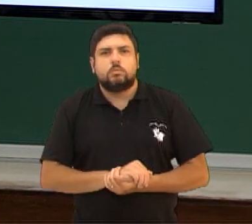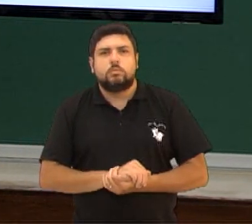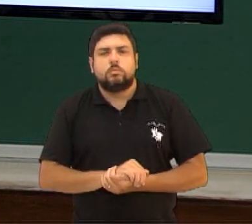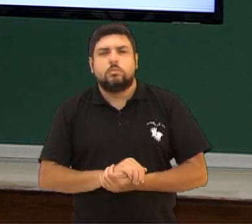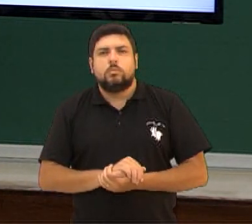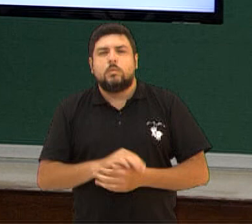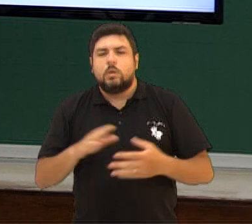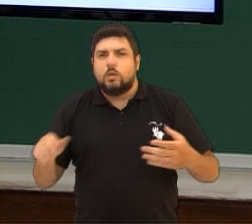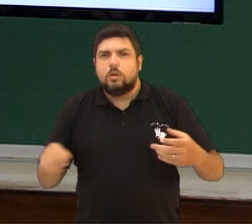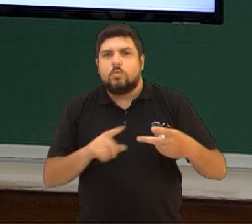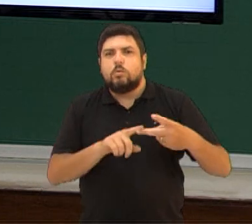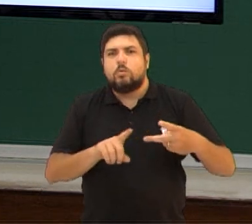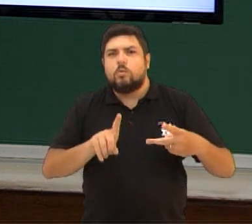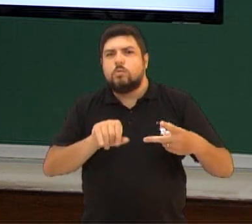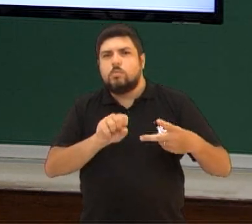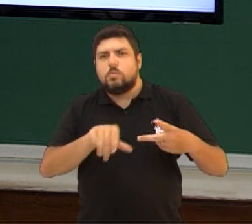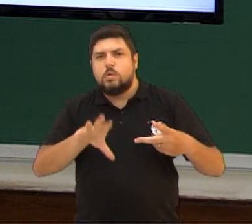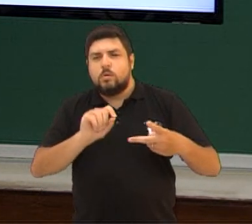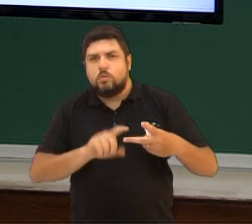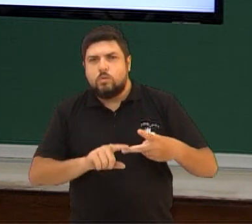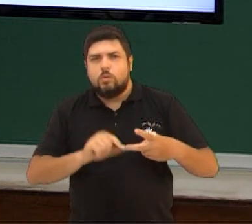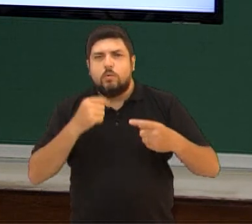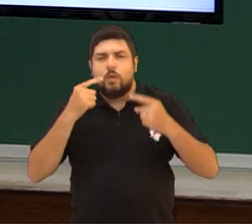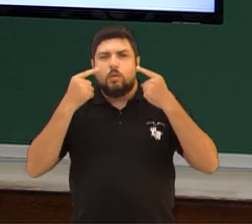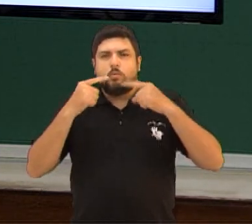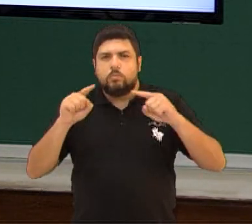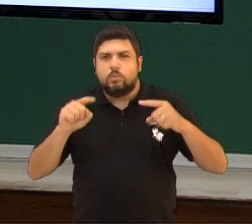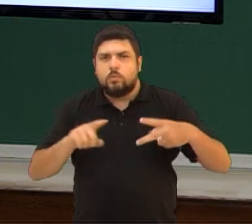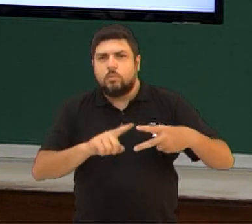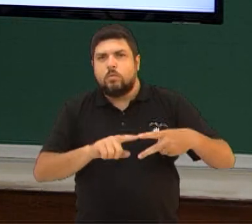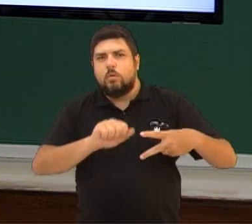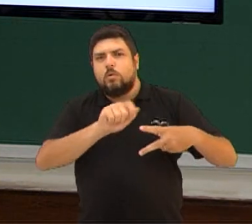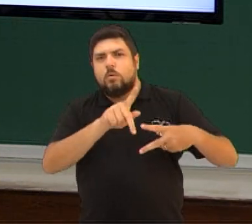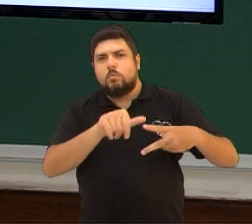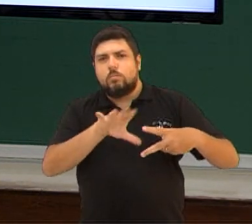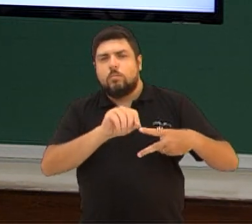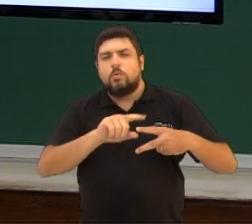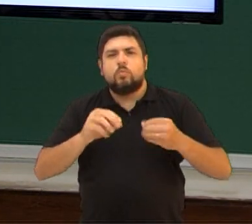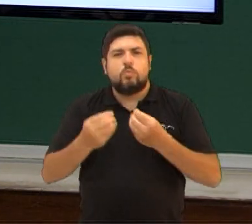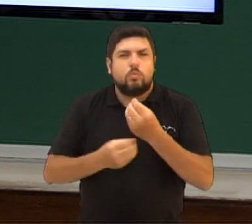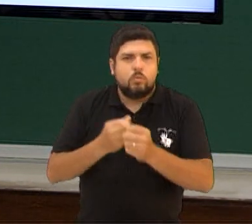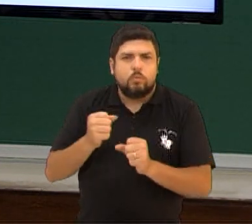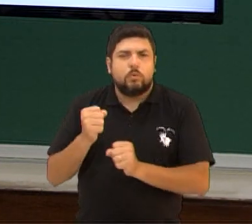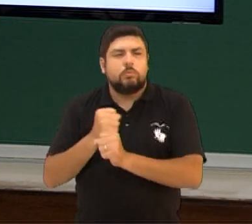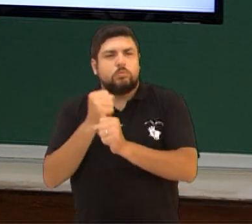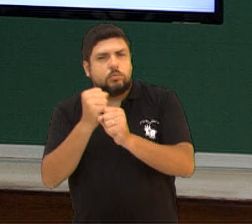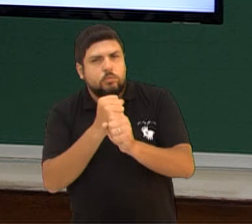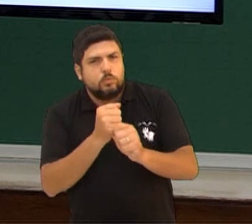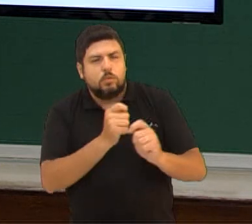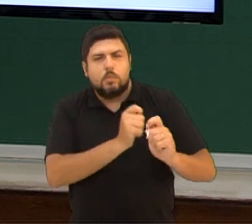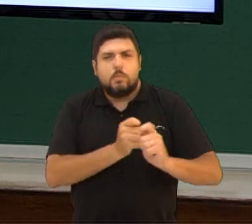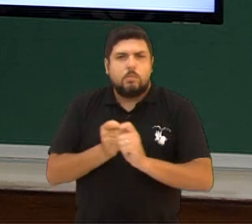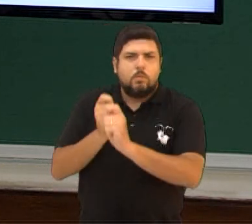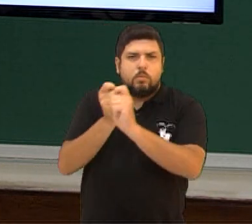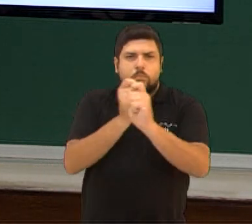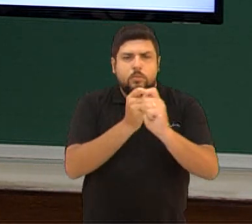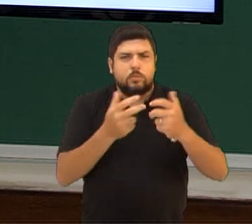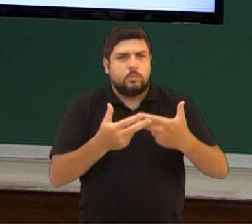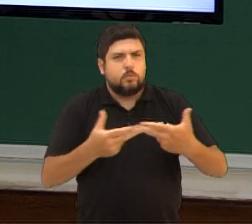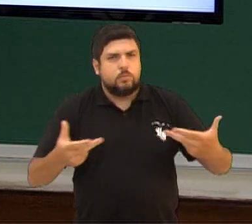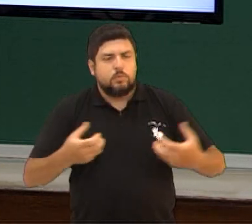dionisíaco faz parte da música, o apolíneo faz parte da arquitetura, da escultura, da pintura, da